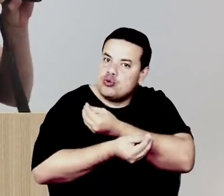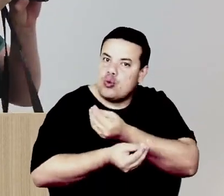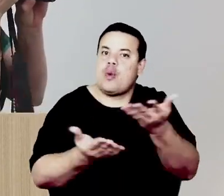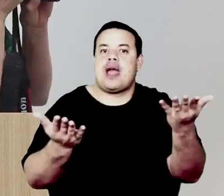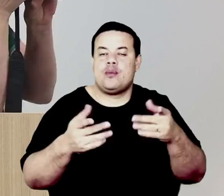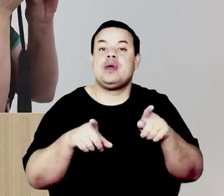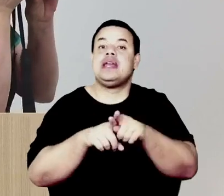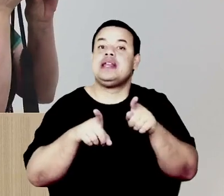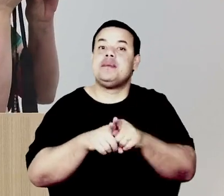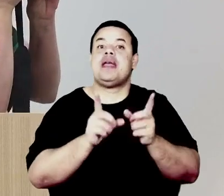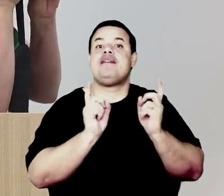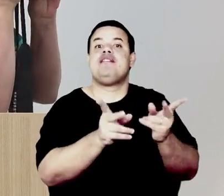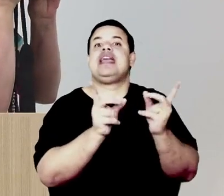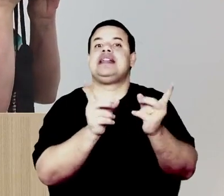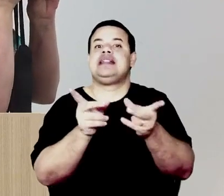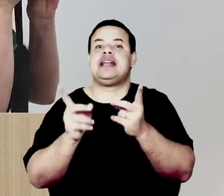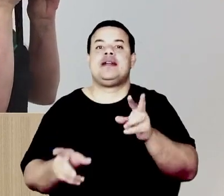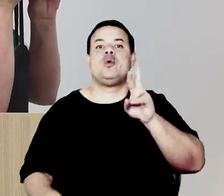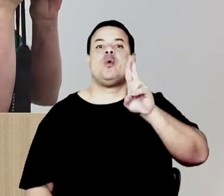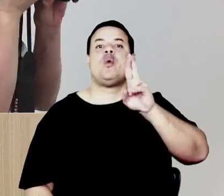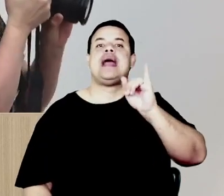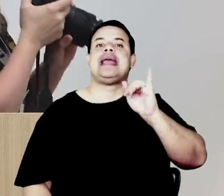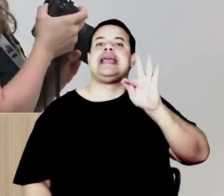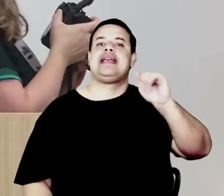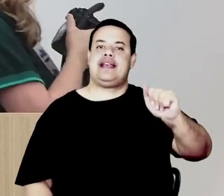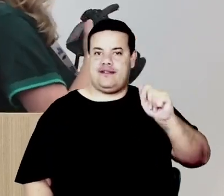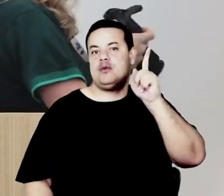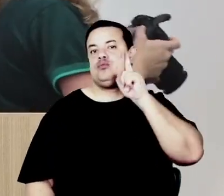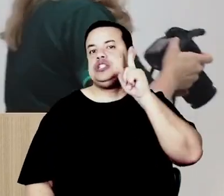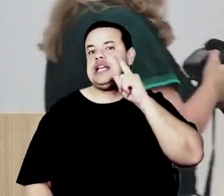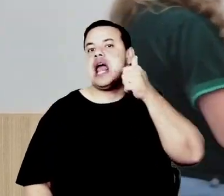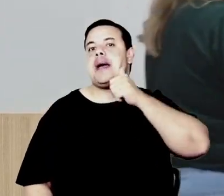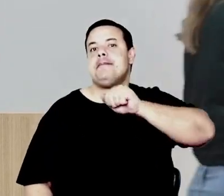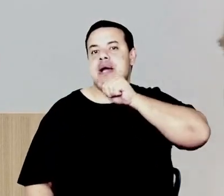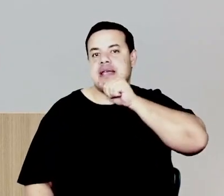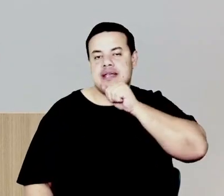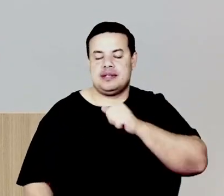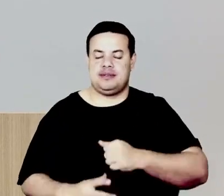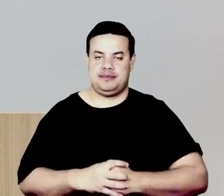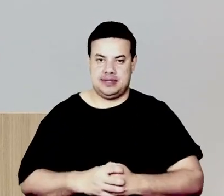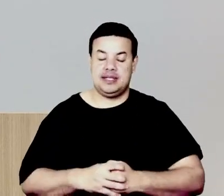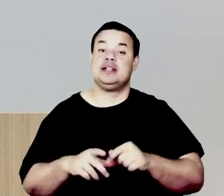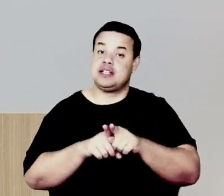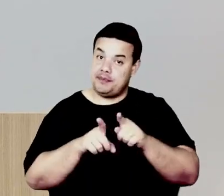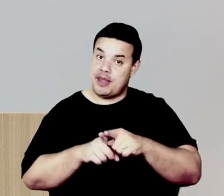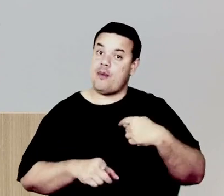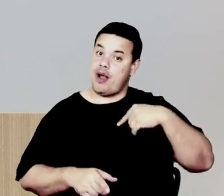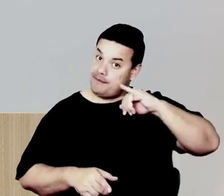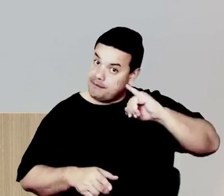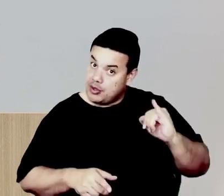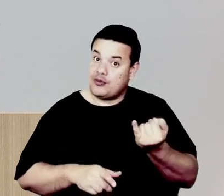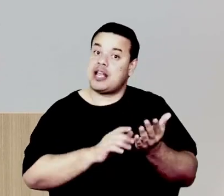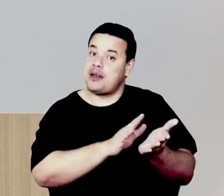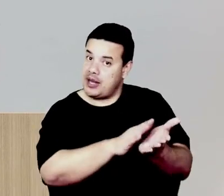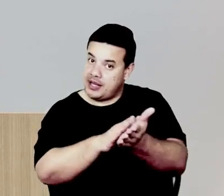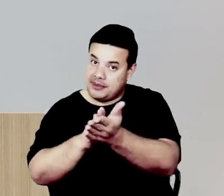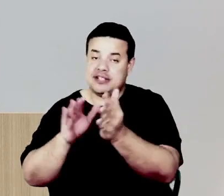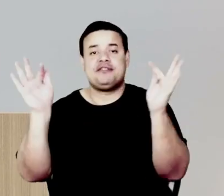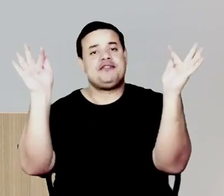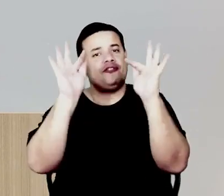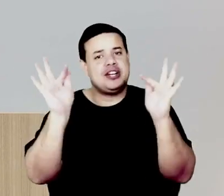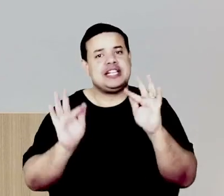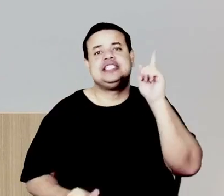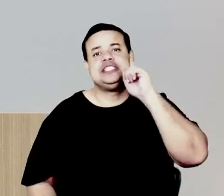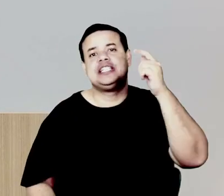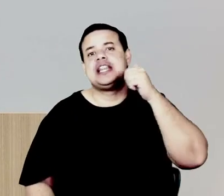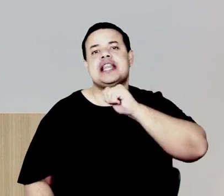Mães. Aproveitando, já quero falar um feliz Dia das Mães para todas as mães, em especial a minha, que